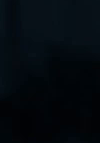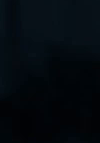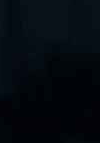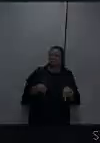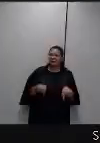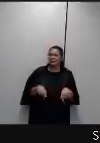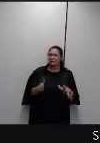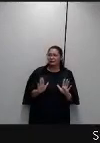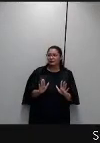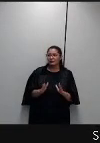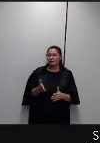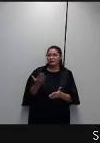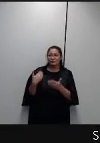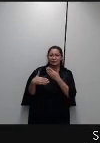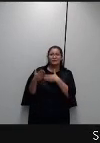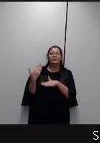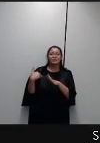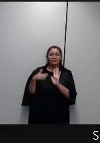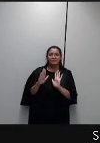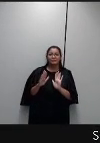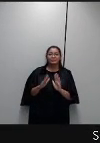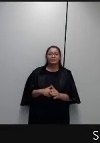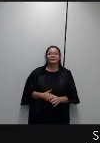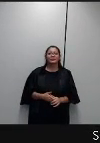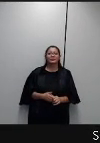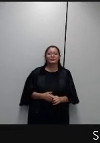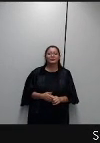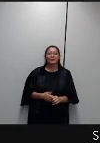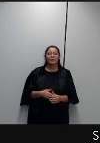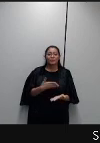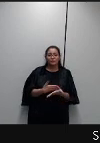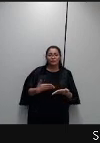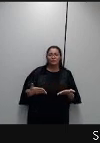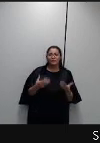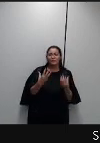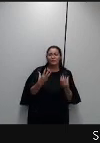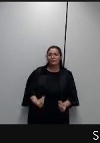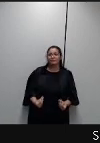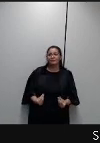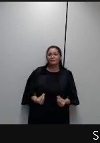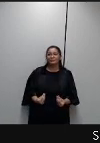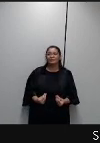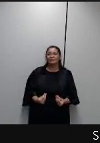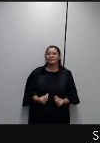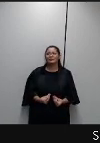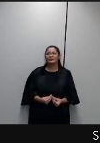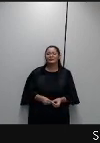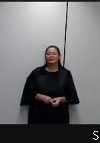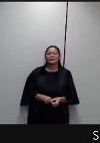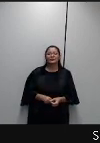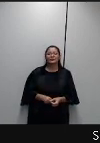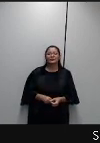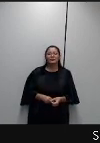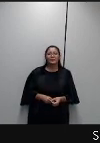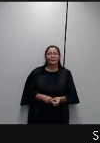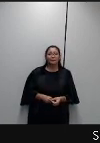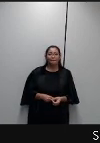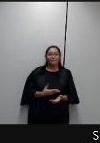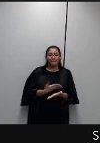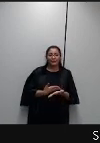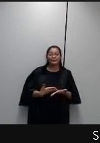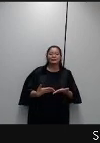e aí agora sim vamos então para os feitos remanescentes da assentada